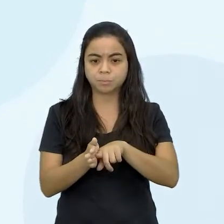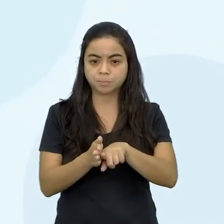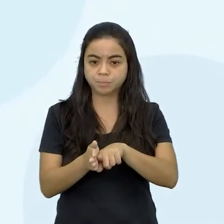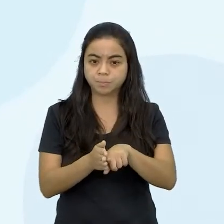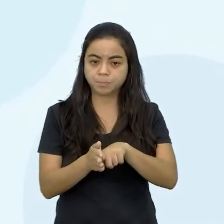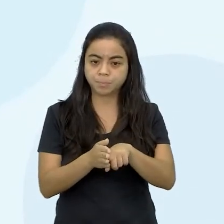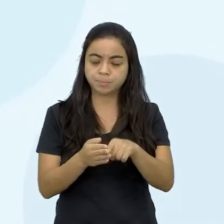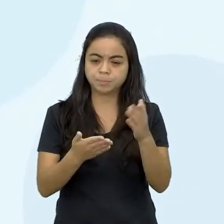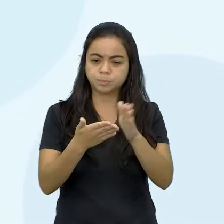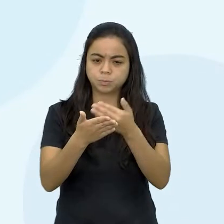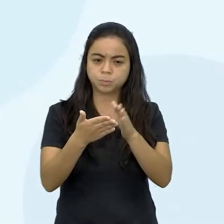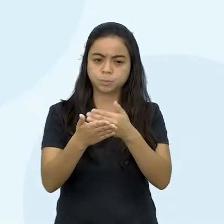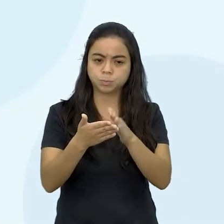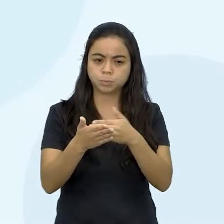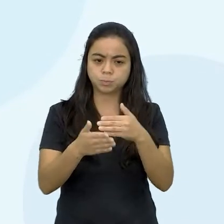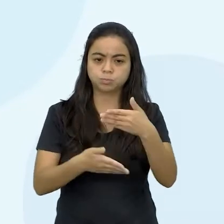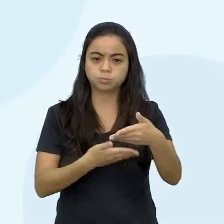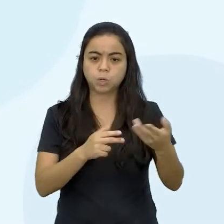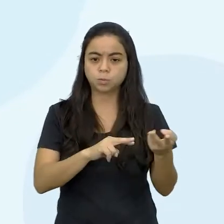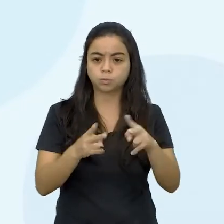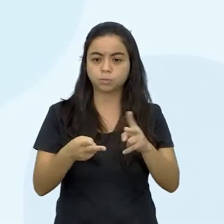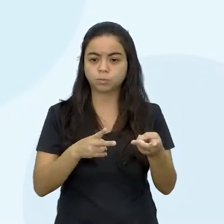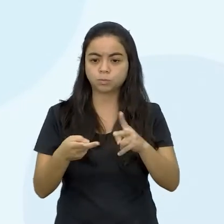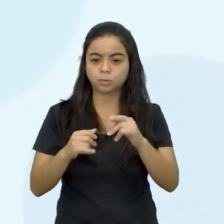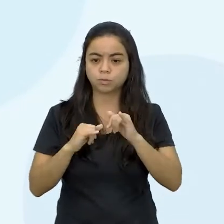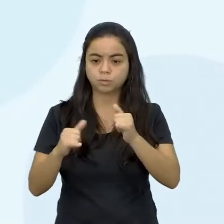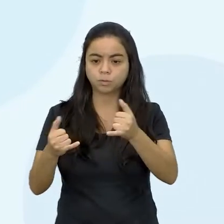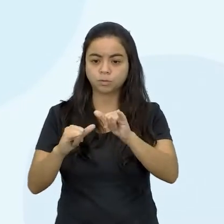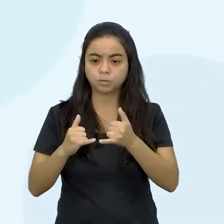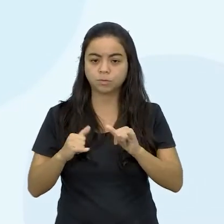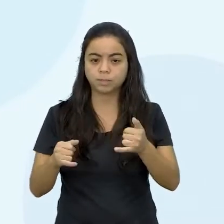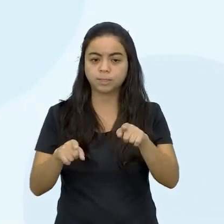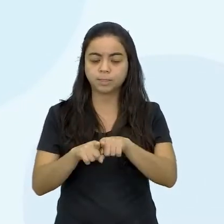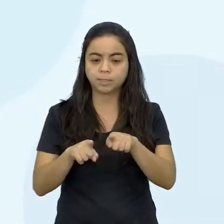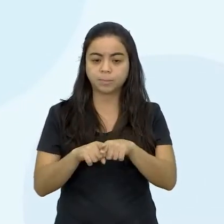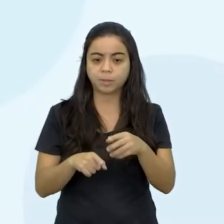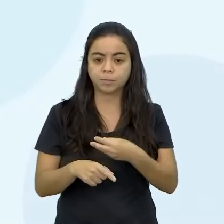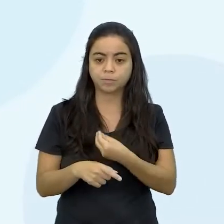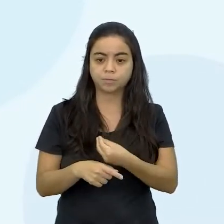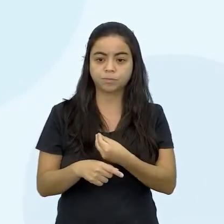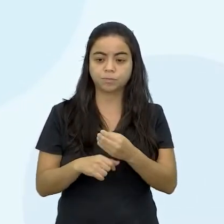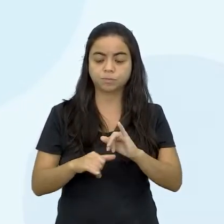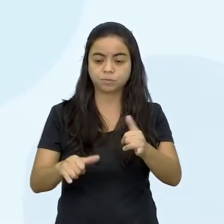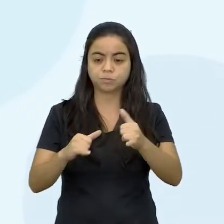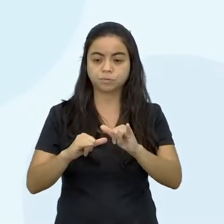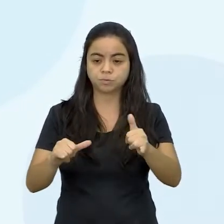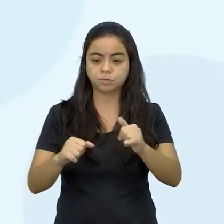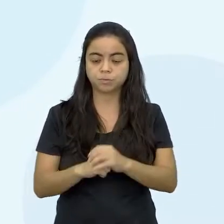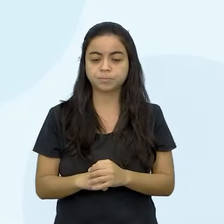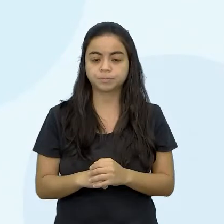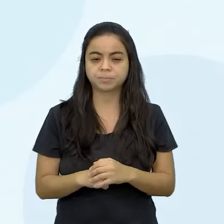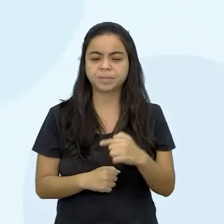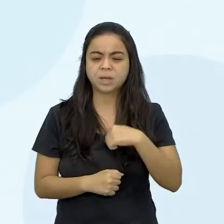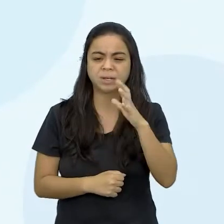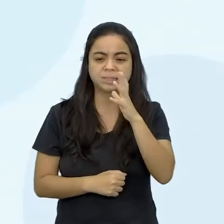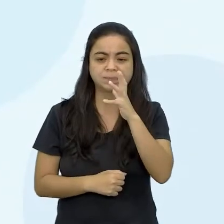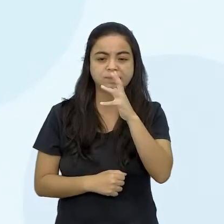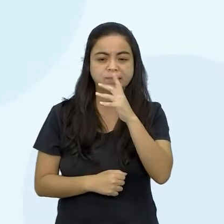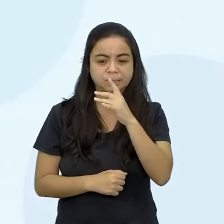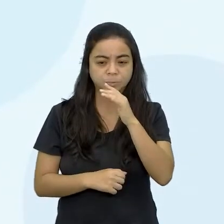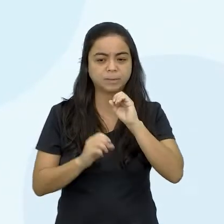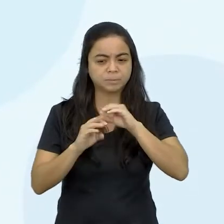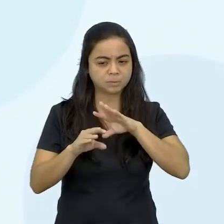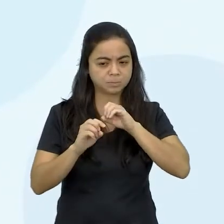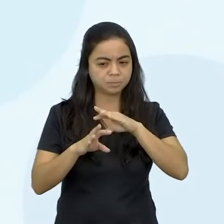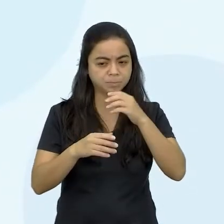associado aos processos de transformação de energia e também de eficiência energética eu vou falar um pouquinho mais demoradamente sobre essa